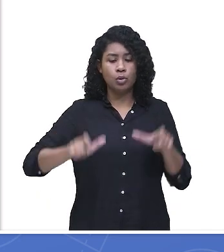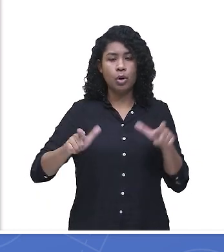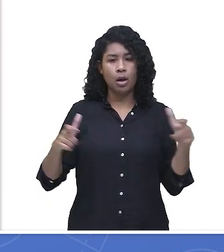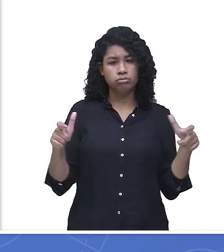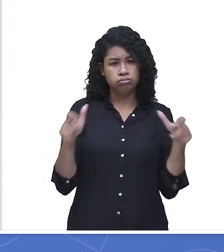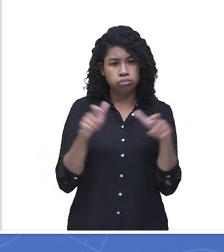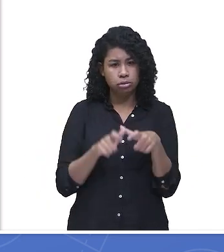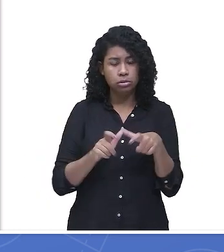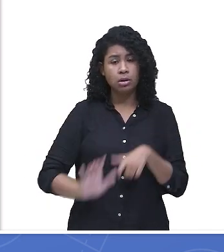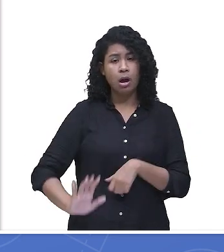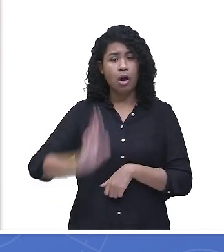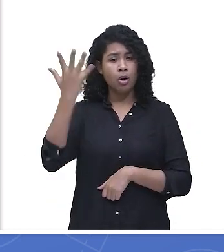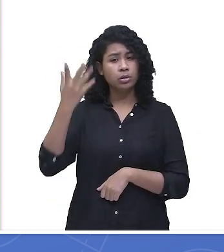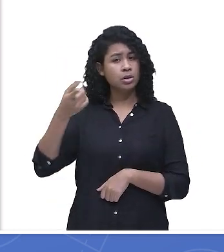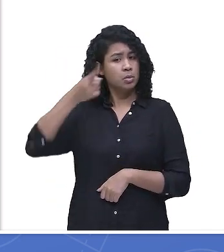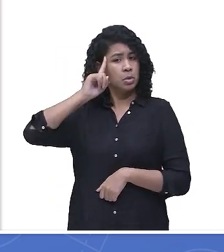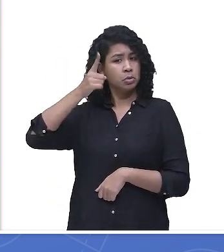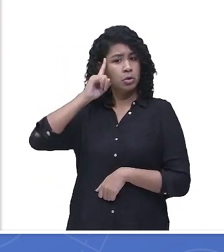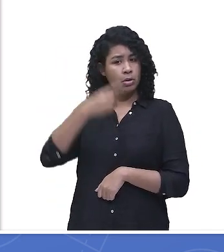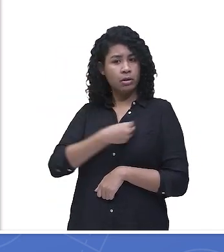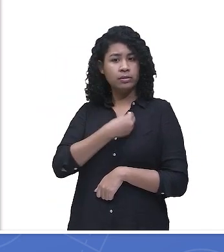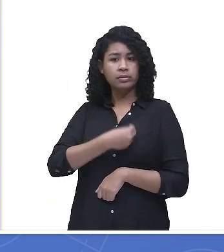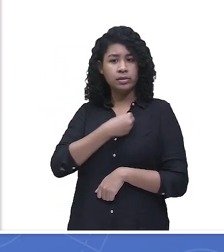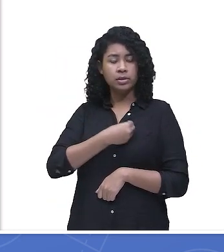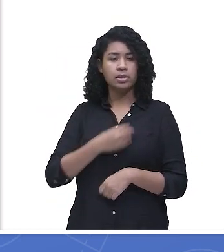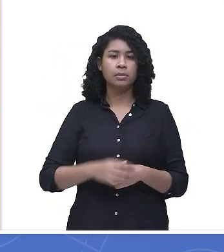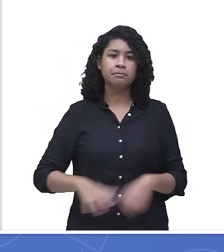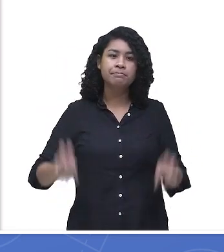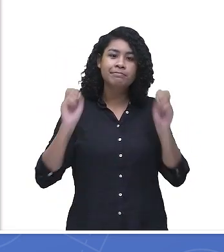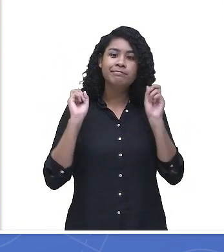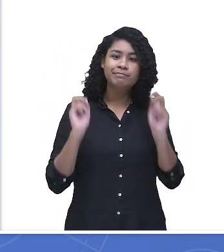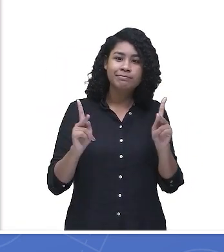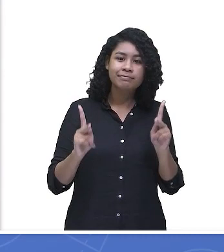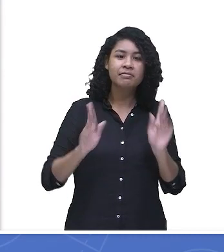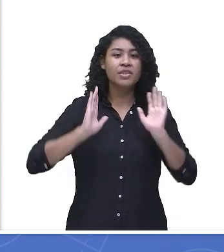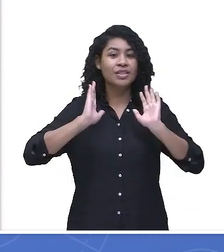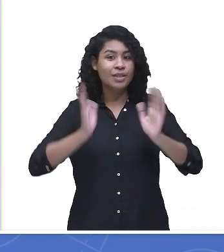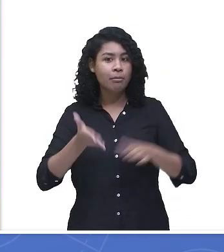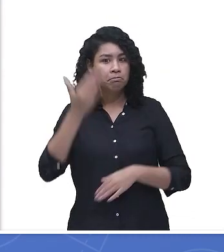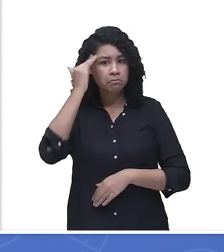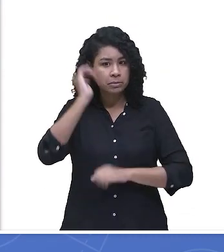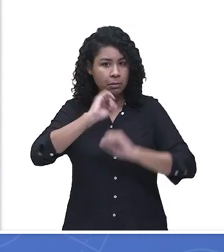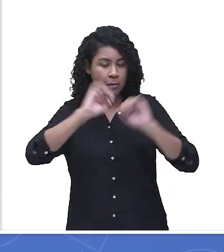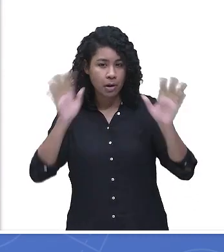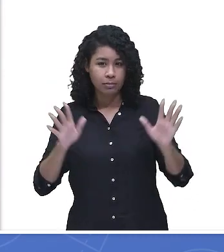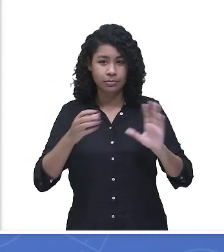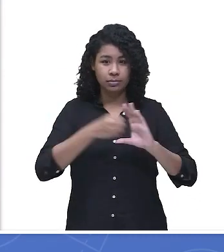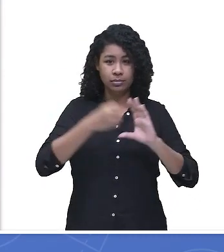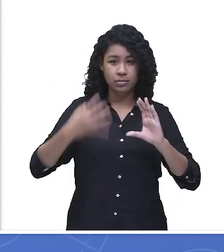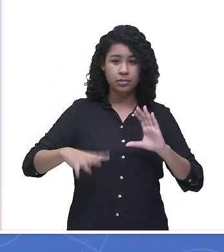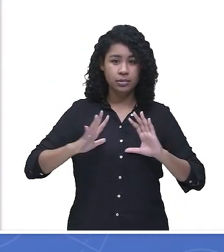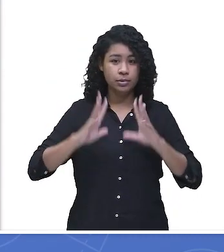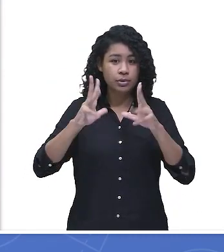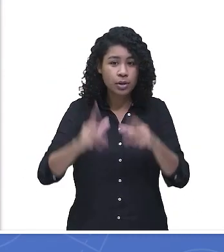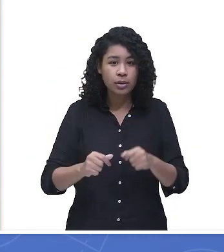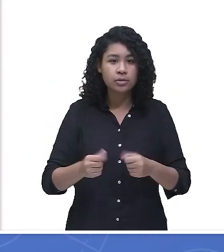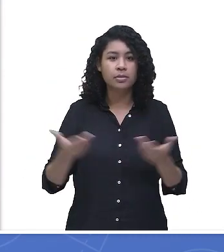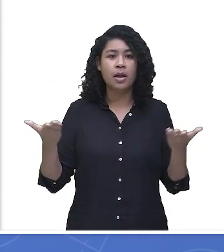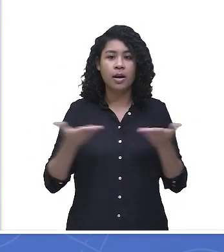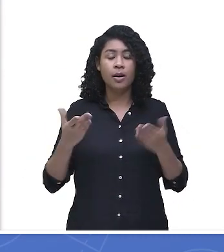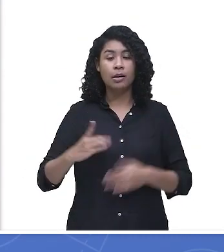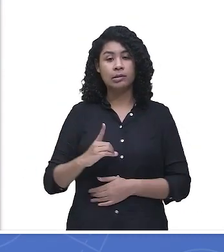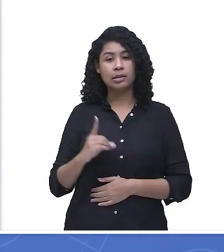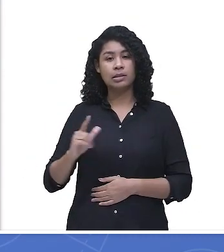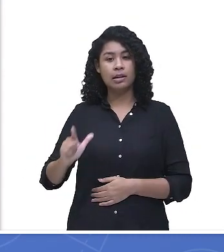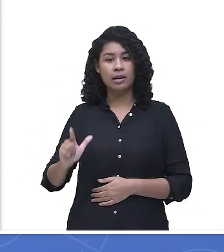acontecimentos do cotidiano, certo? Visto isso, visto todas as características com relação aos nossos textos, vamos para a nossa